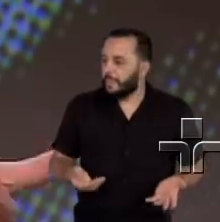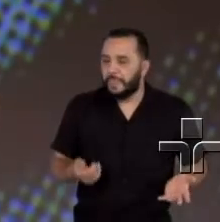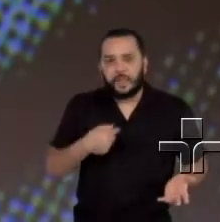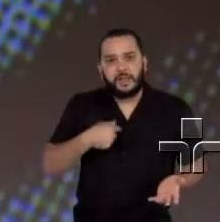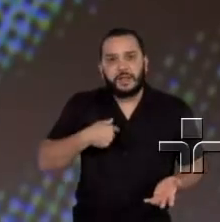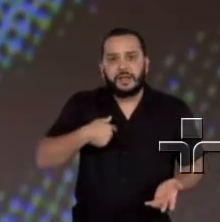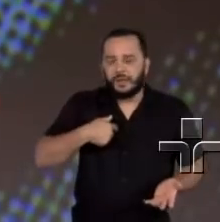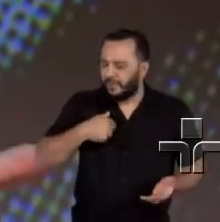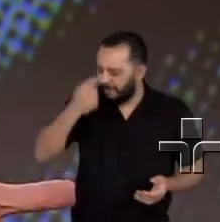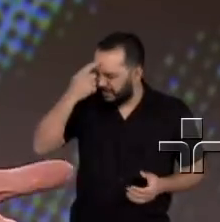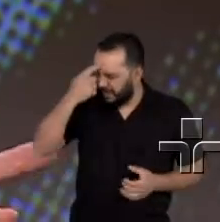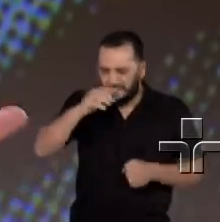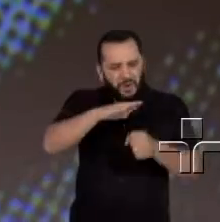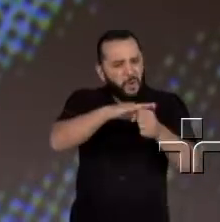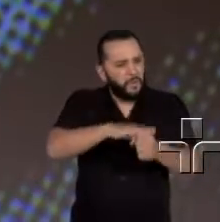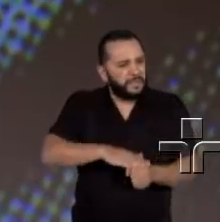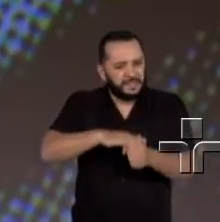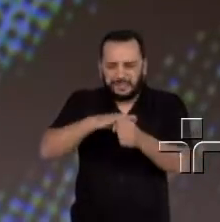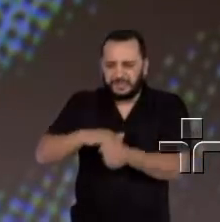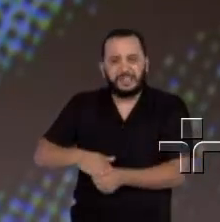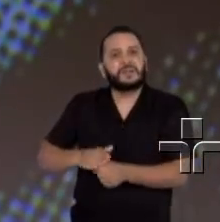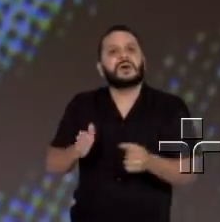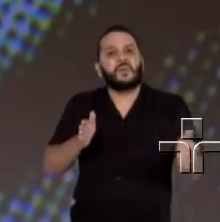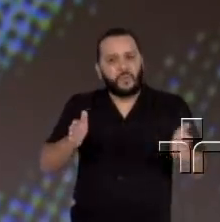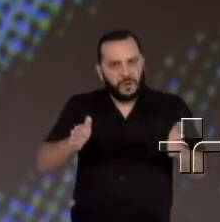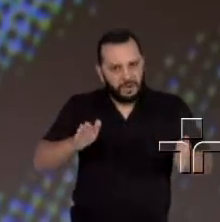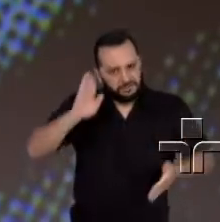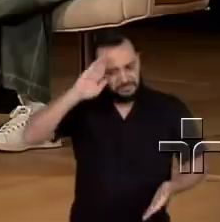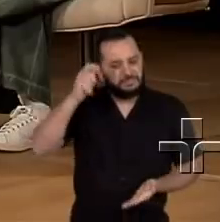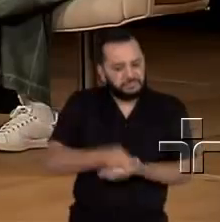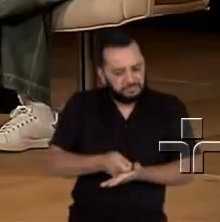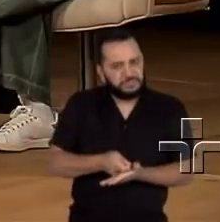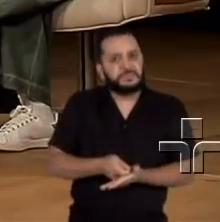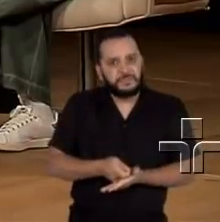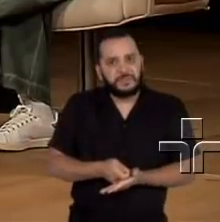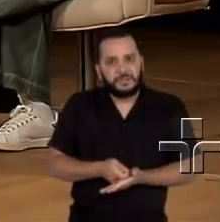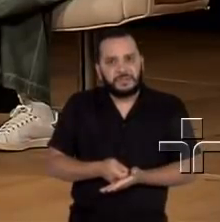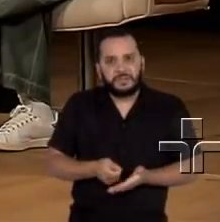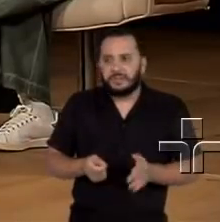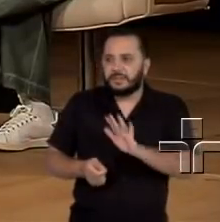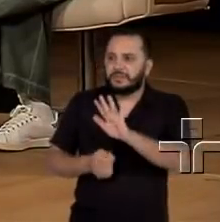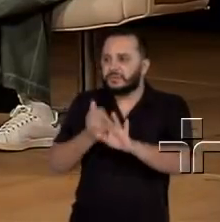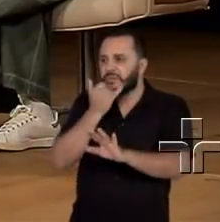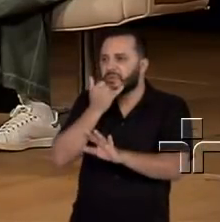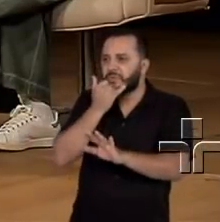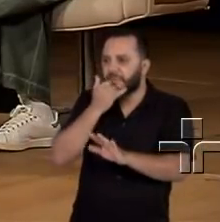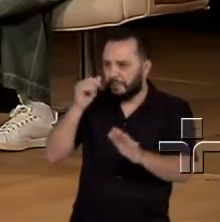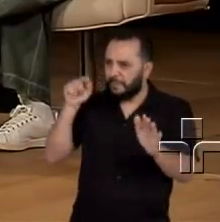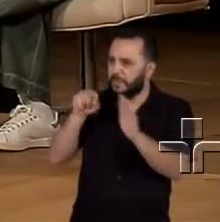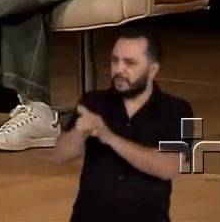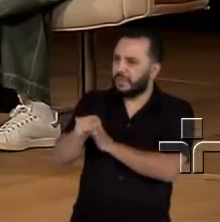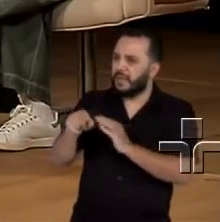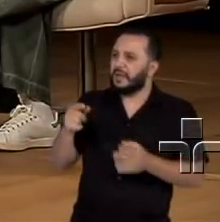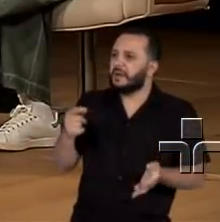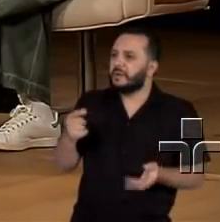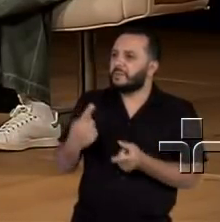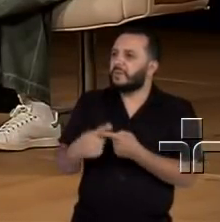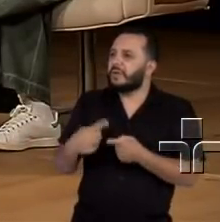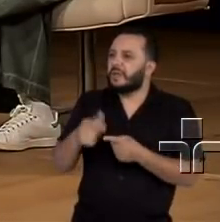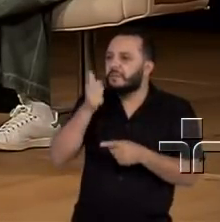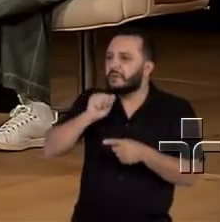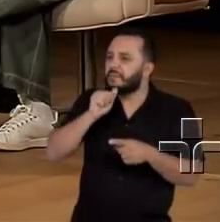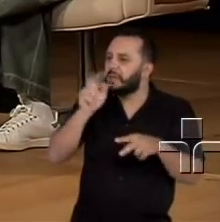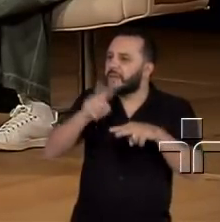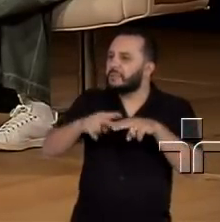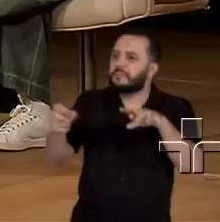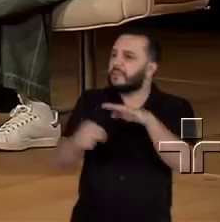aquilo muito opressivo, obviamente, os anos de chumbo foram muito opressivos. Desculpa, e eu achava te perguntar, mas por que ela foi presa? Eu